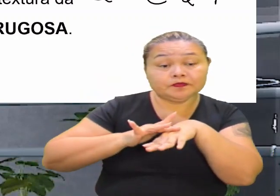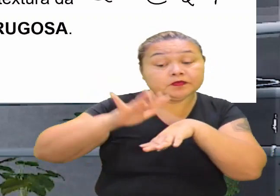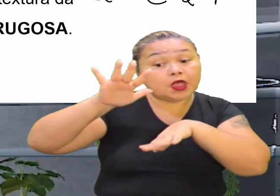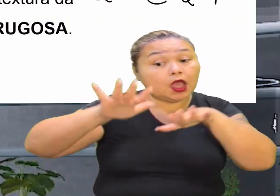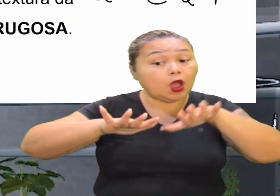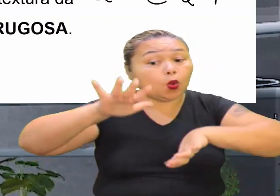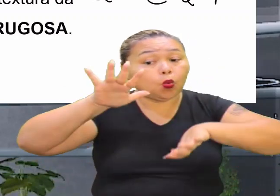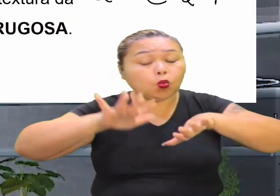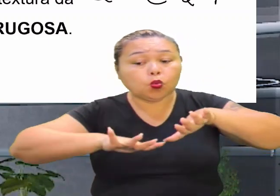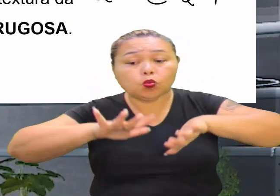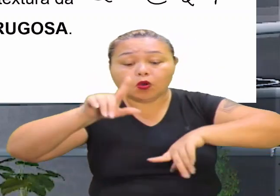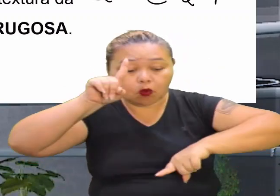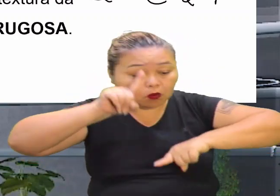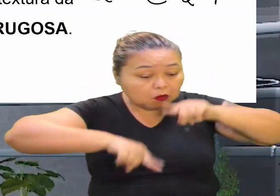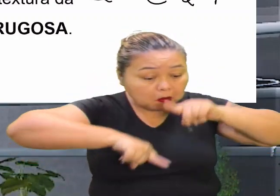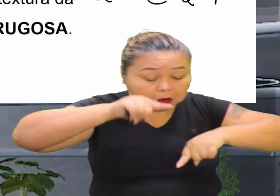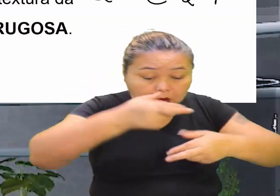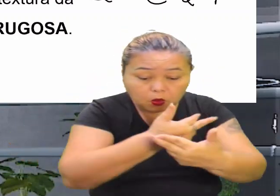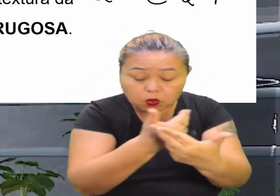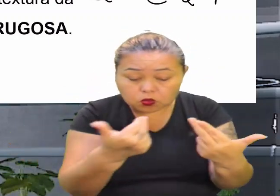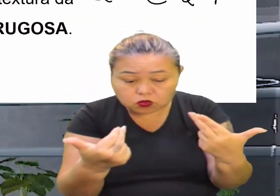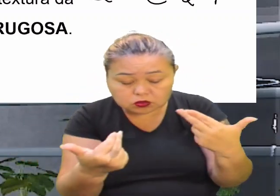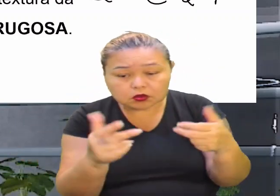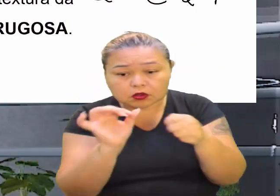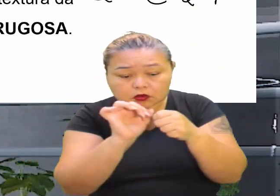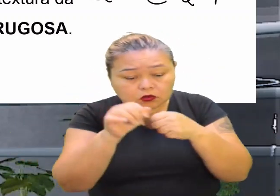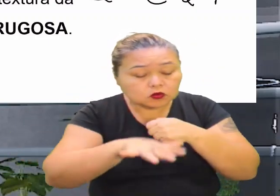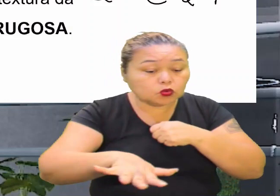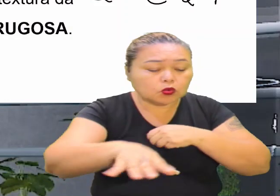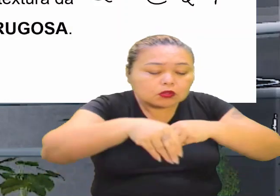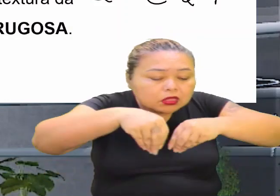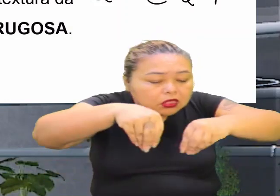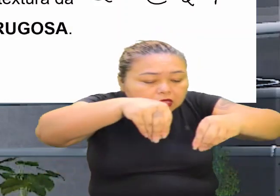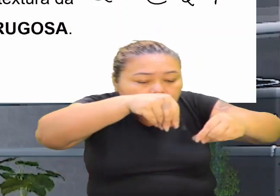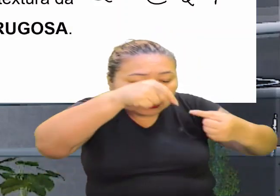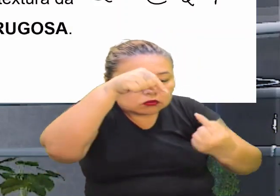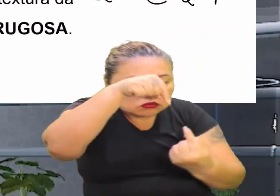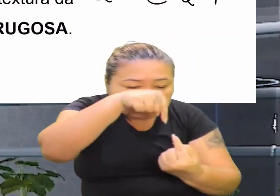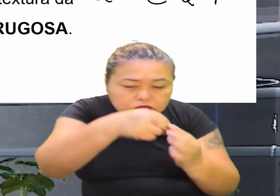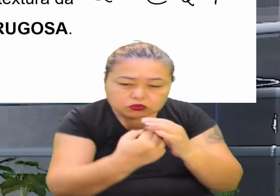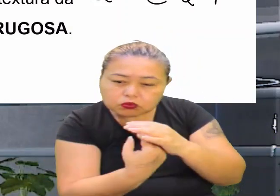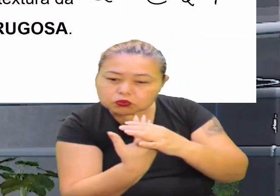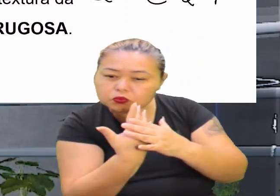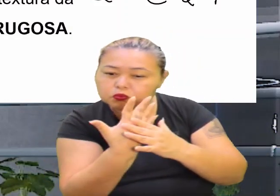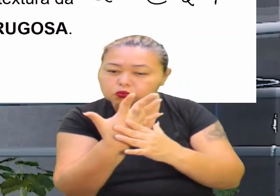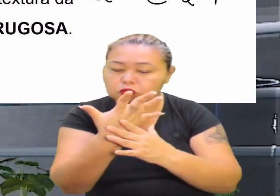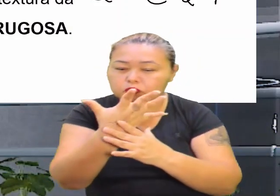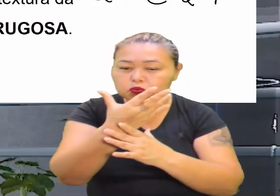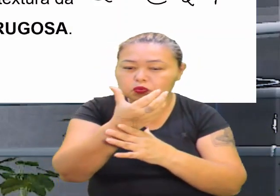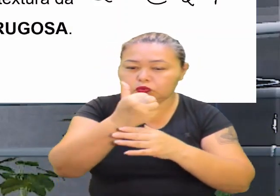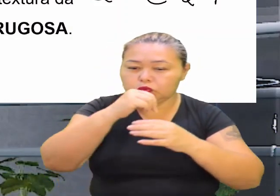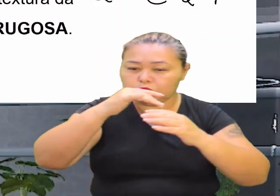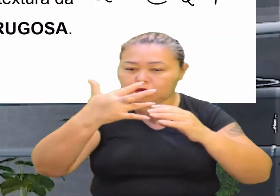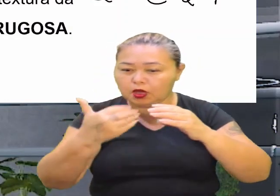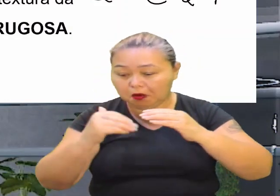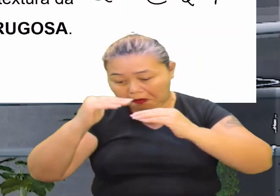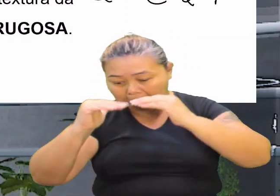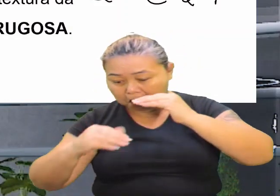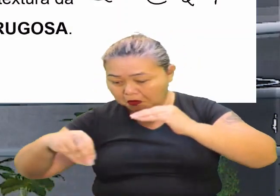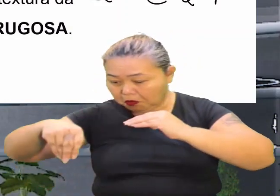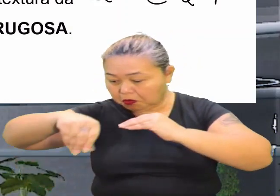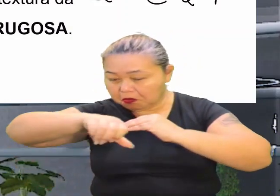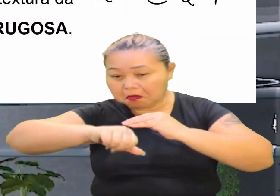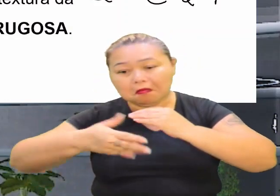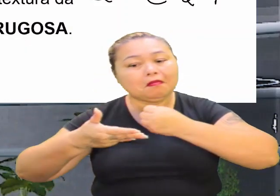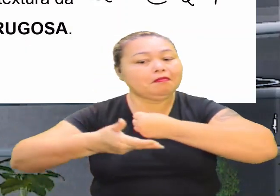Alguns produtos que são eficientes num solo ácido, um solo mais básico. Tem